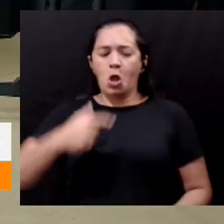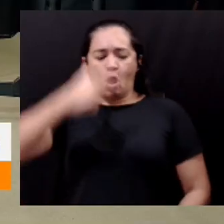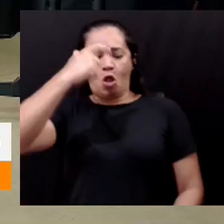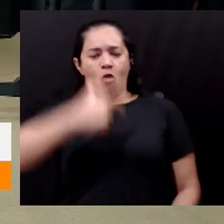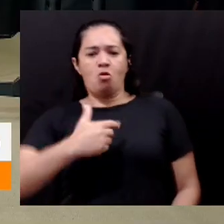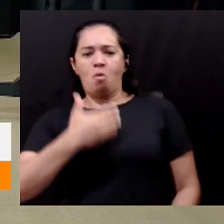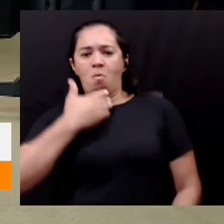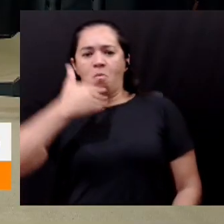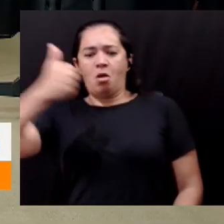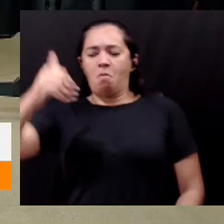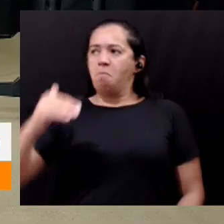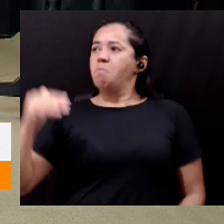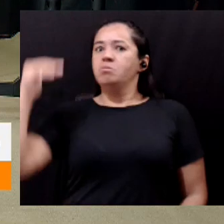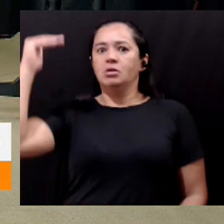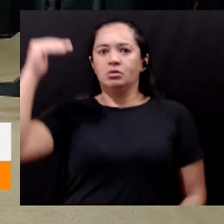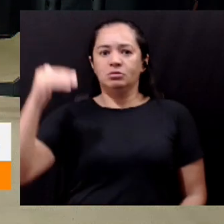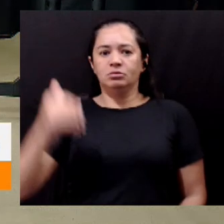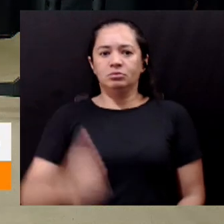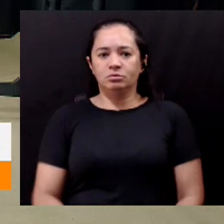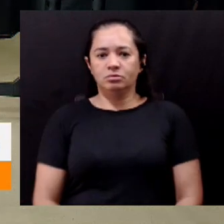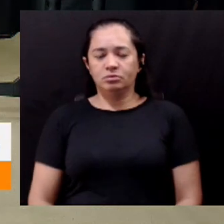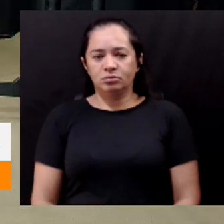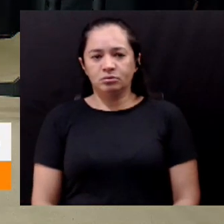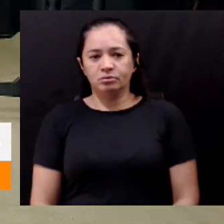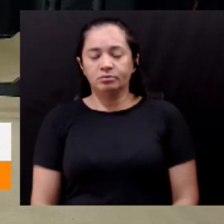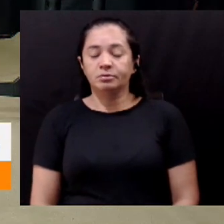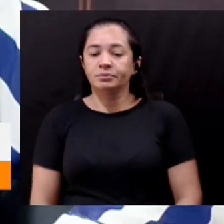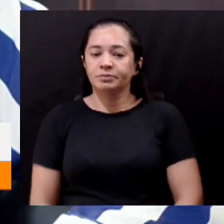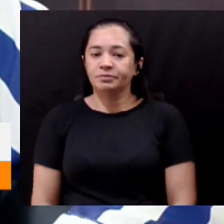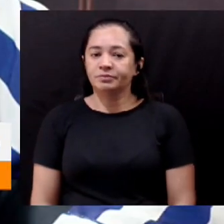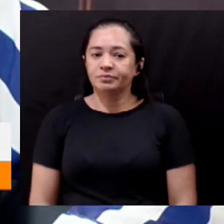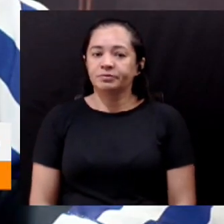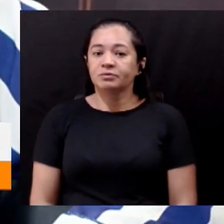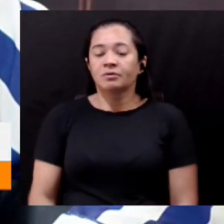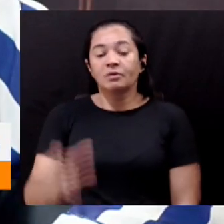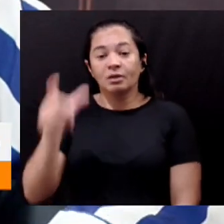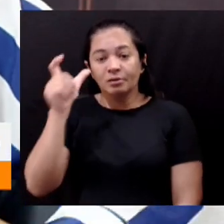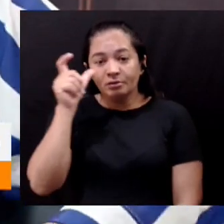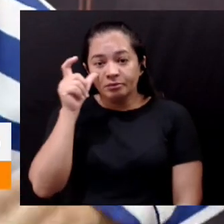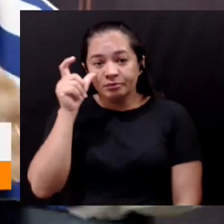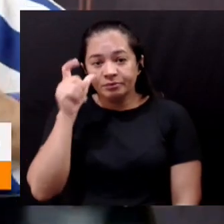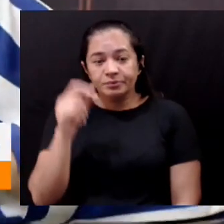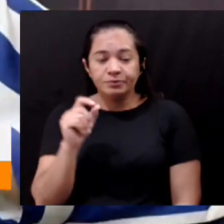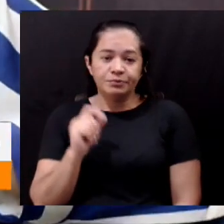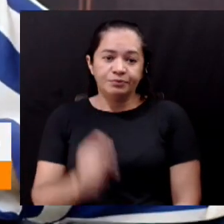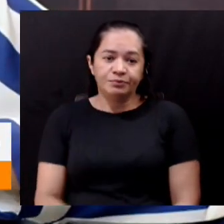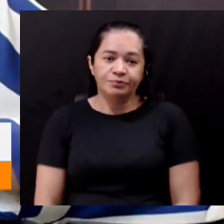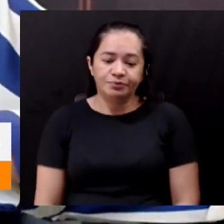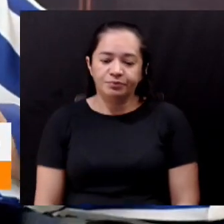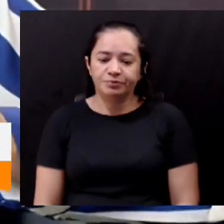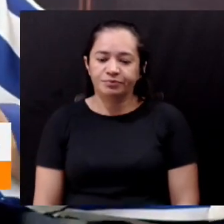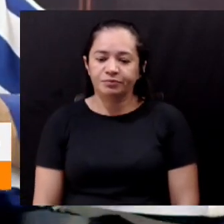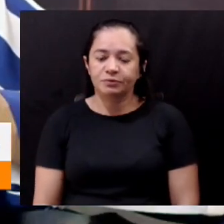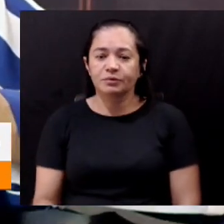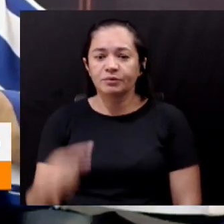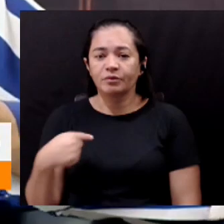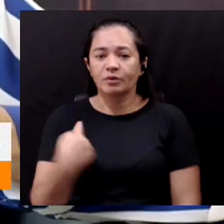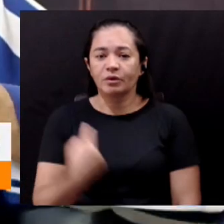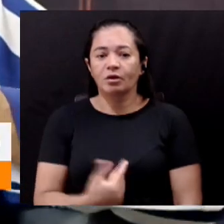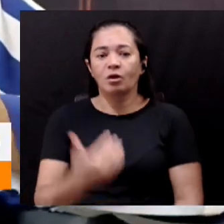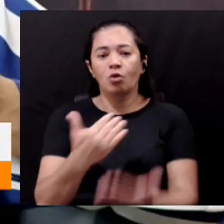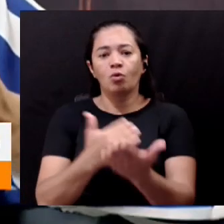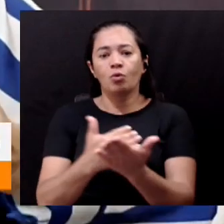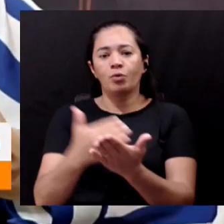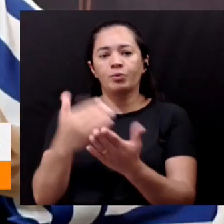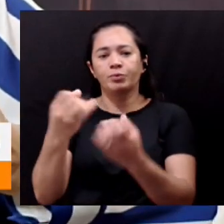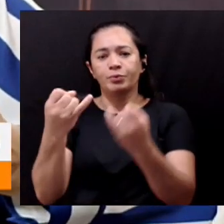magnífico e sou poderoso. Aham. Olha que interessante. Eh, a gente começou falando, né, e eu trouxe o poder